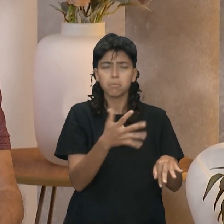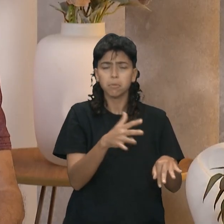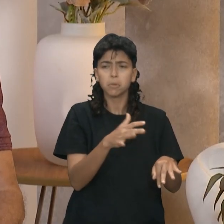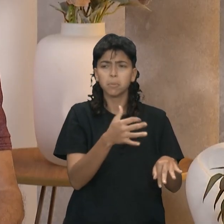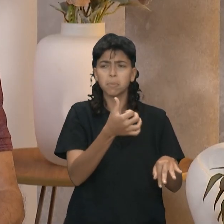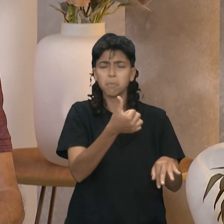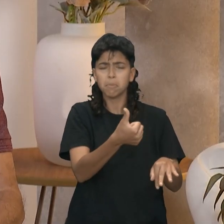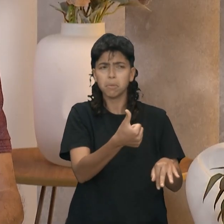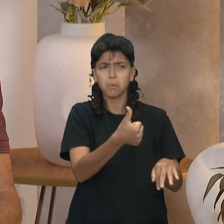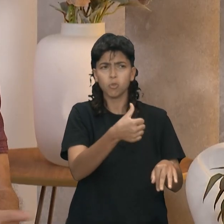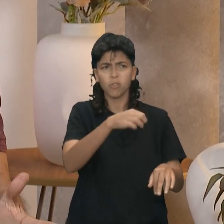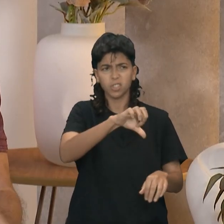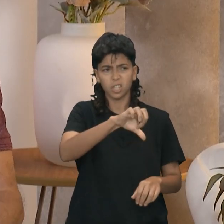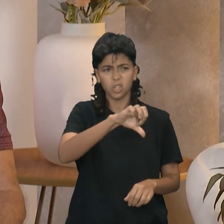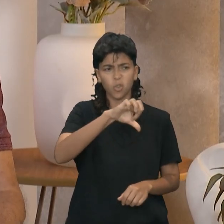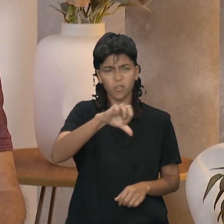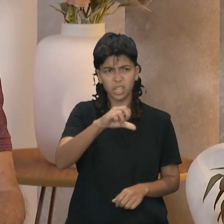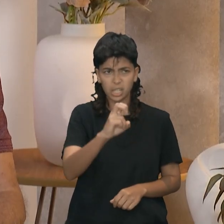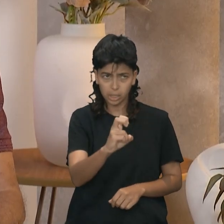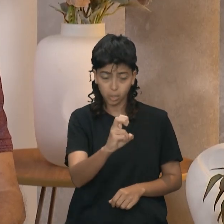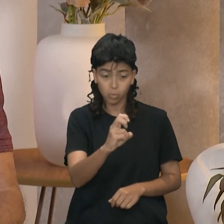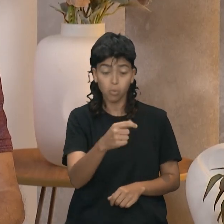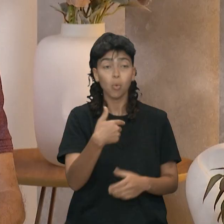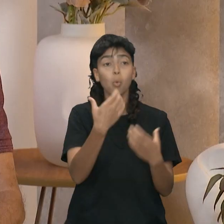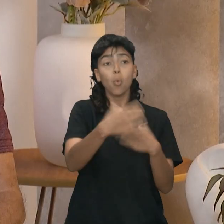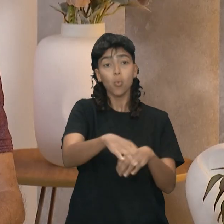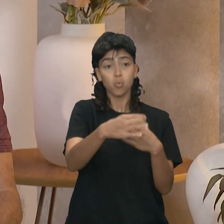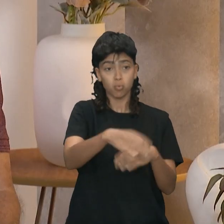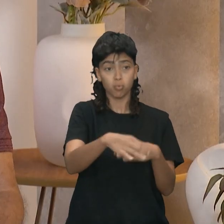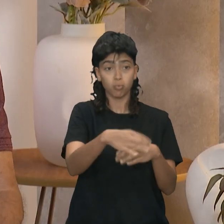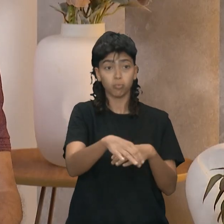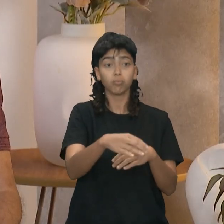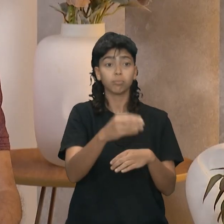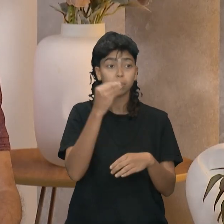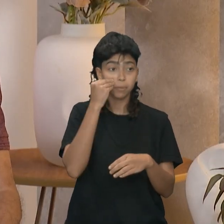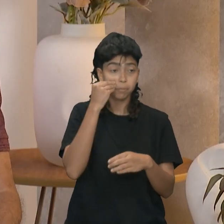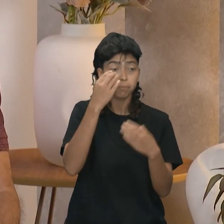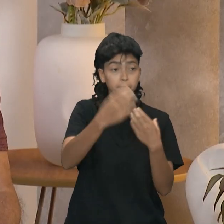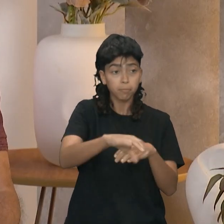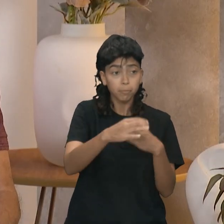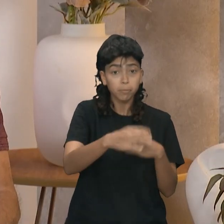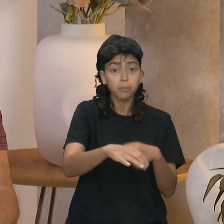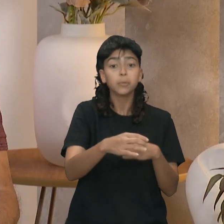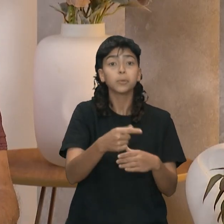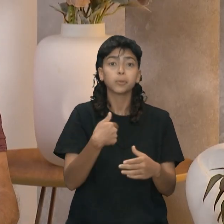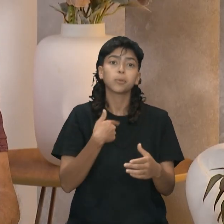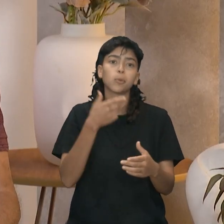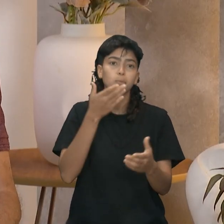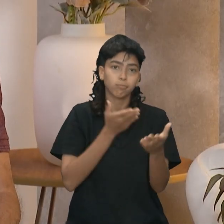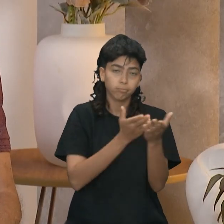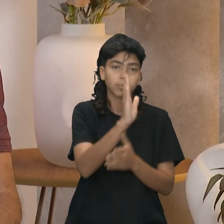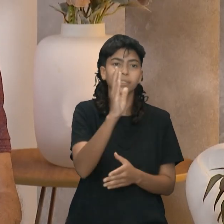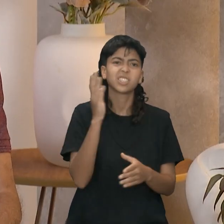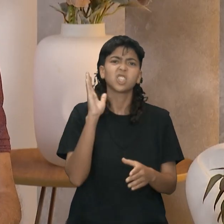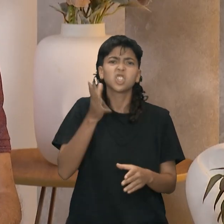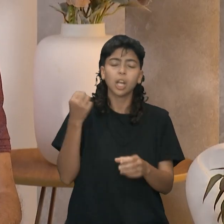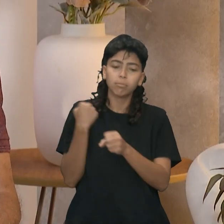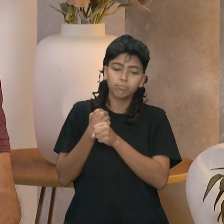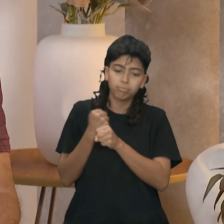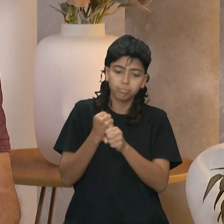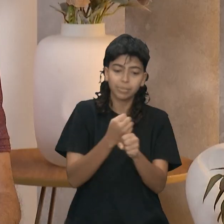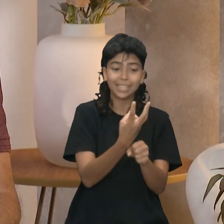1995, eu já prestei concurso na universidade e já são, então, 30 anos de docência aqui nessa